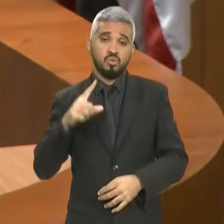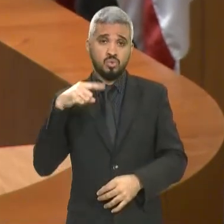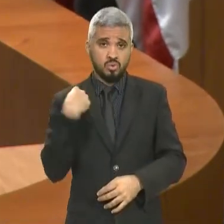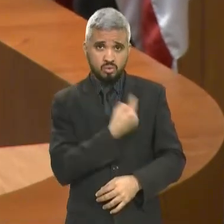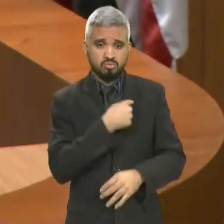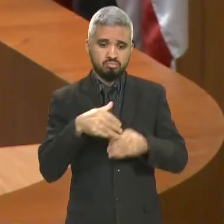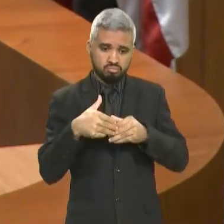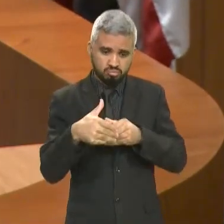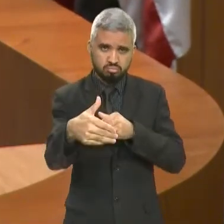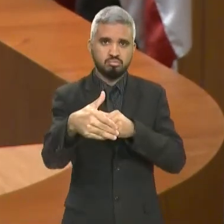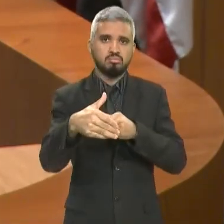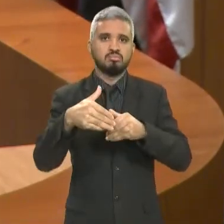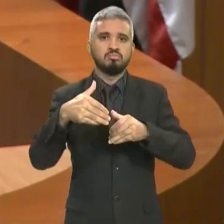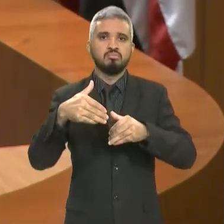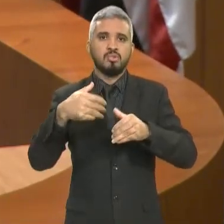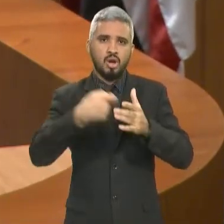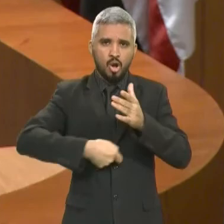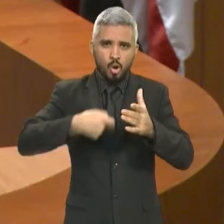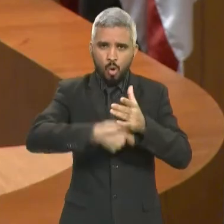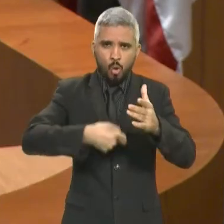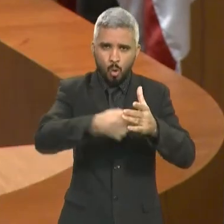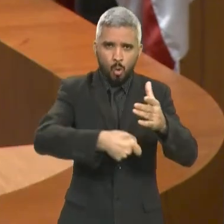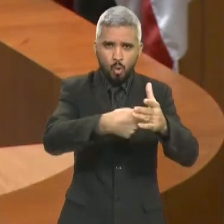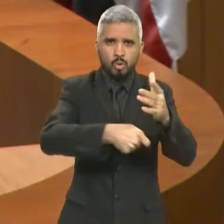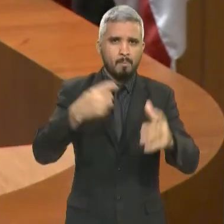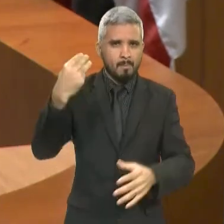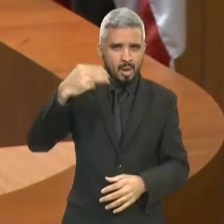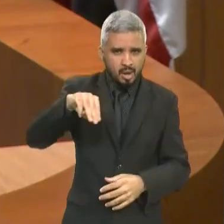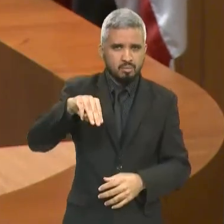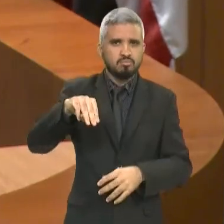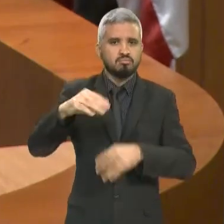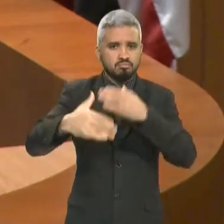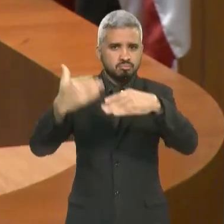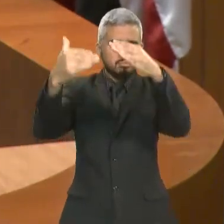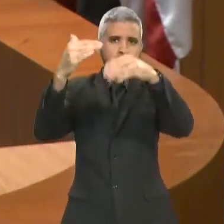a batalha para o Maranhão continuar sempre melhorando. Muito obrigado.